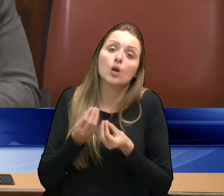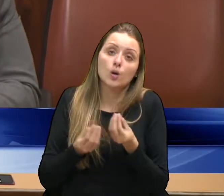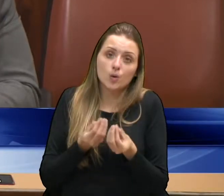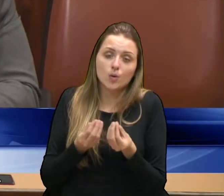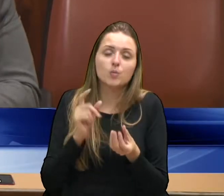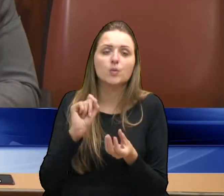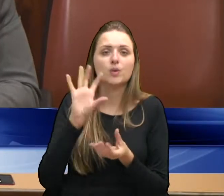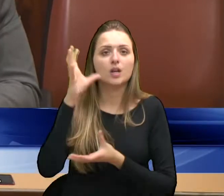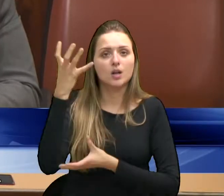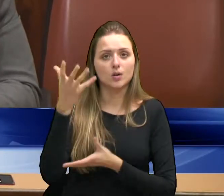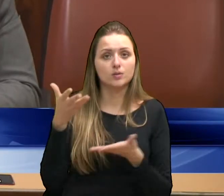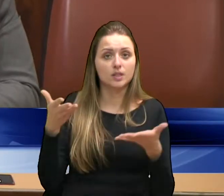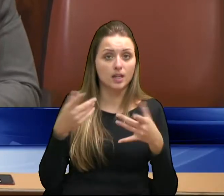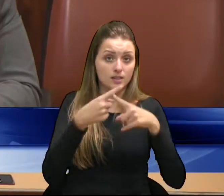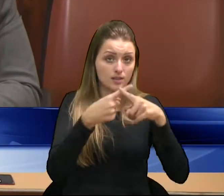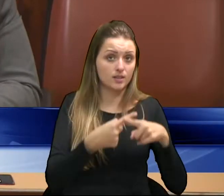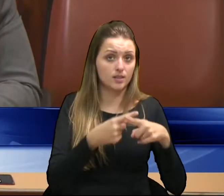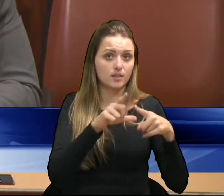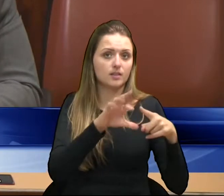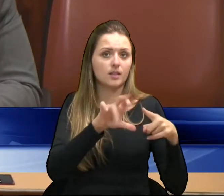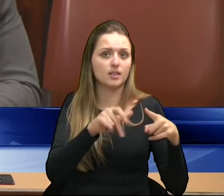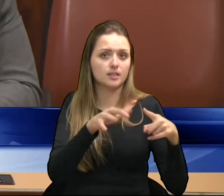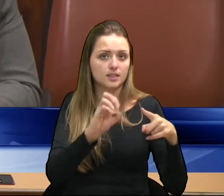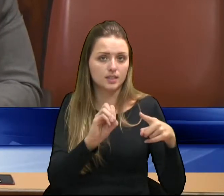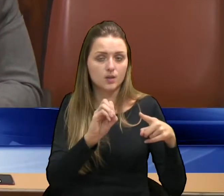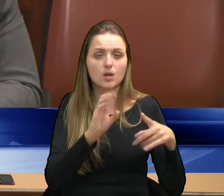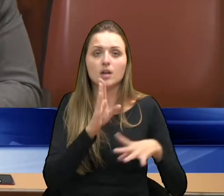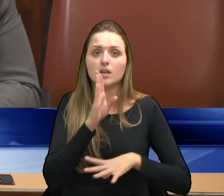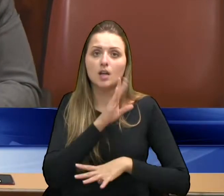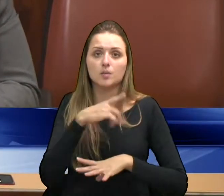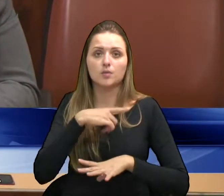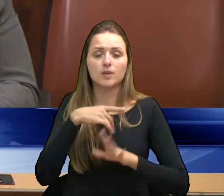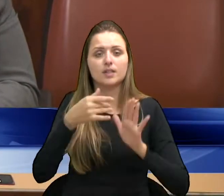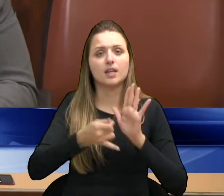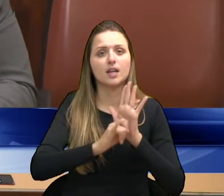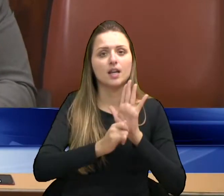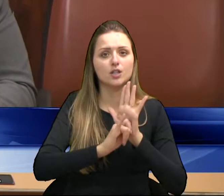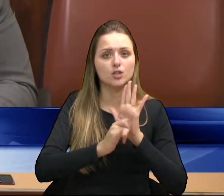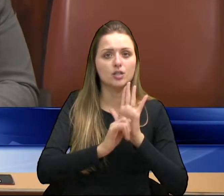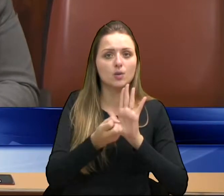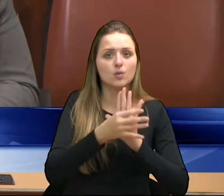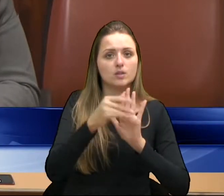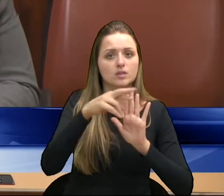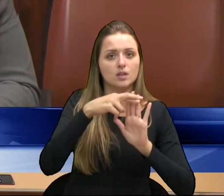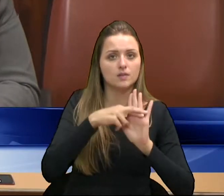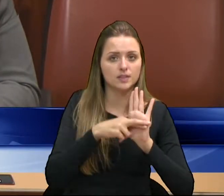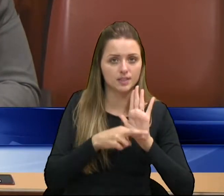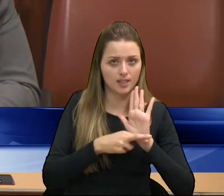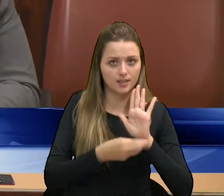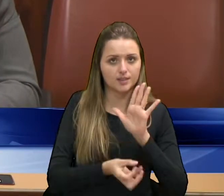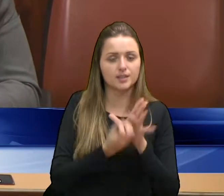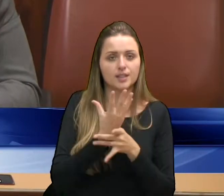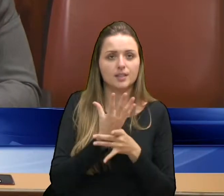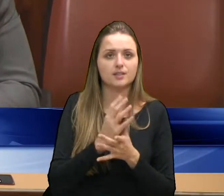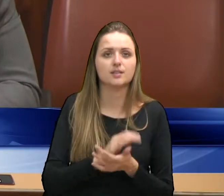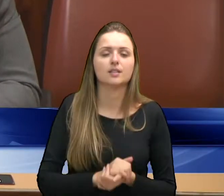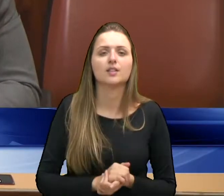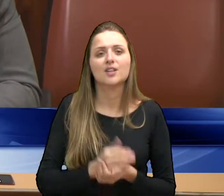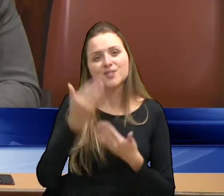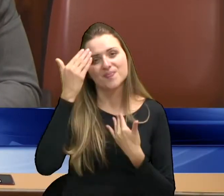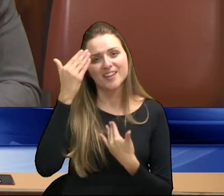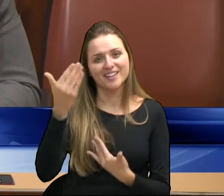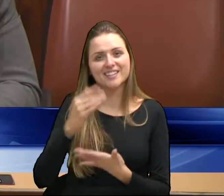acontece na presente licitação, que em breve terá o seu edital aí com suas regras lançadas. Agradeço